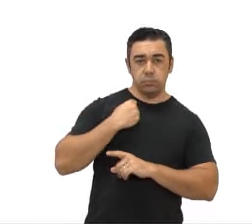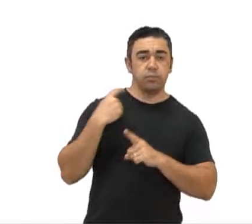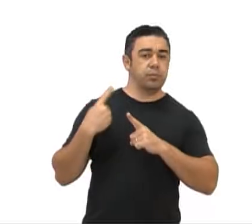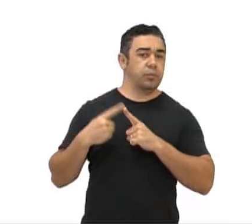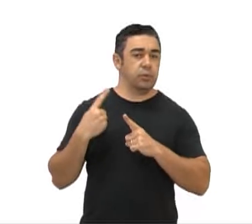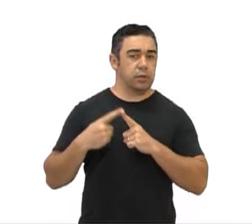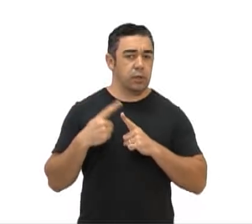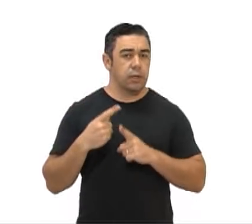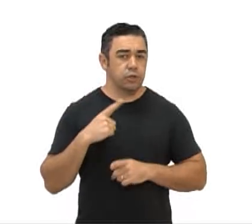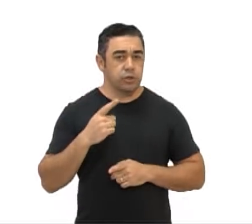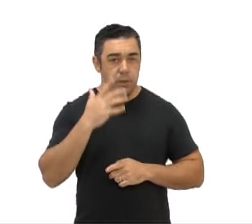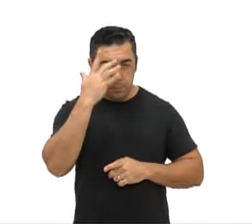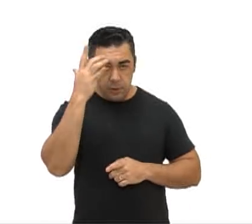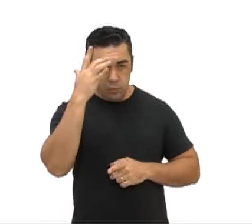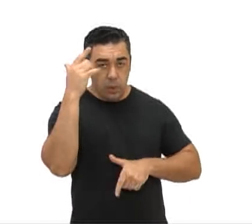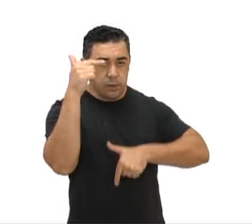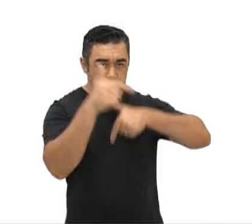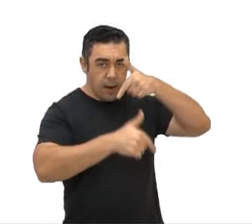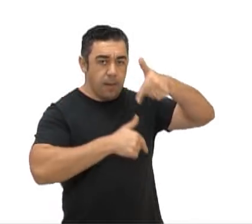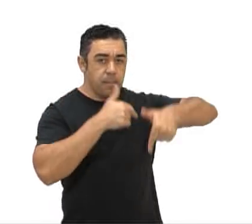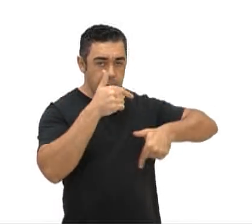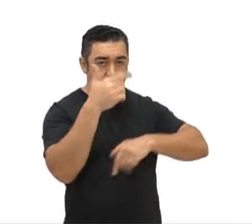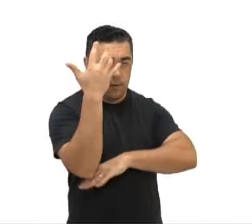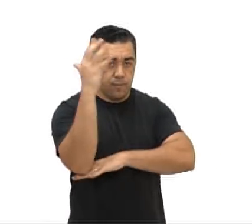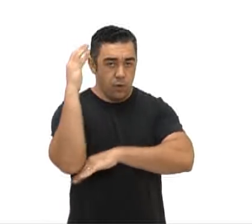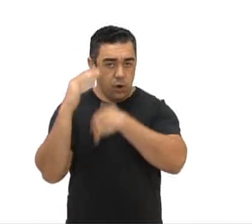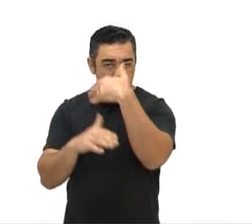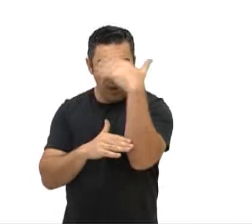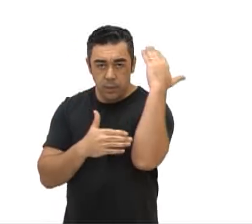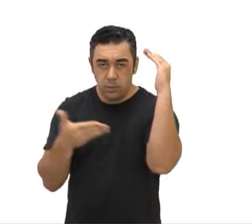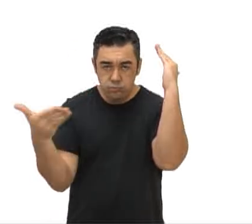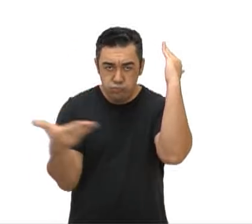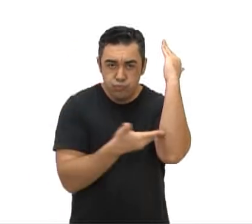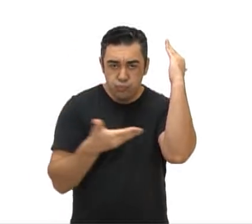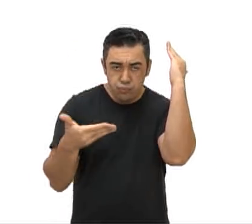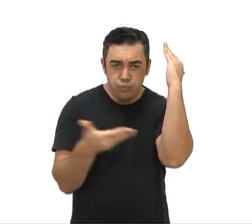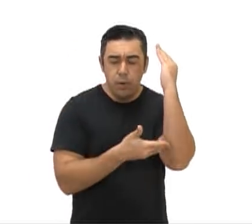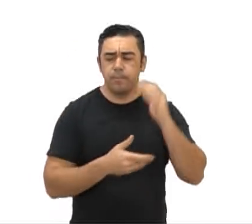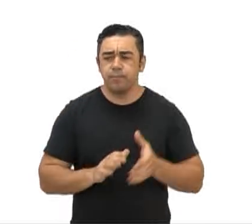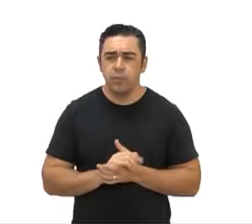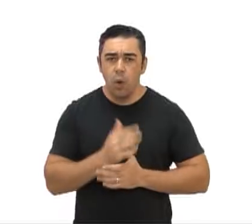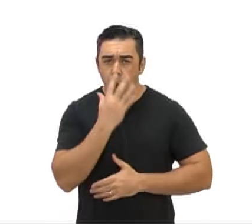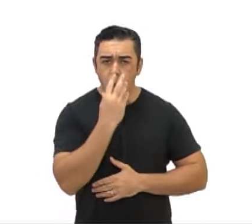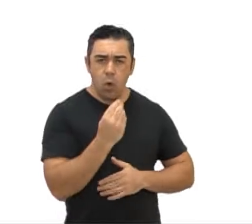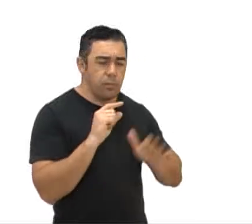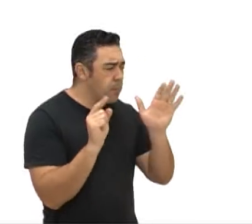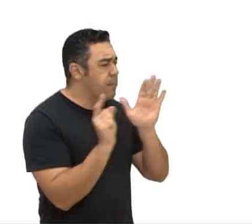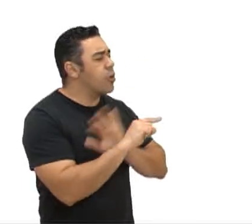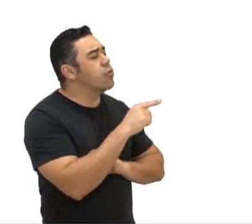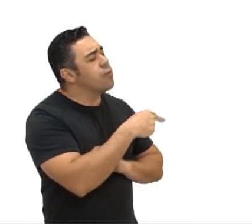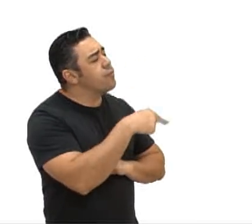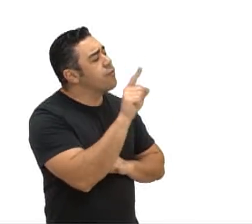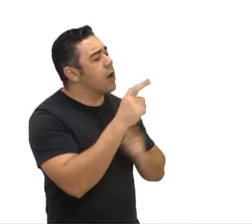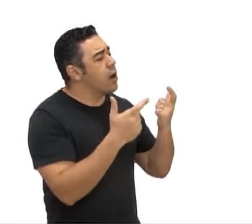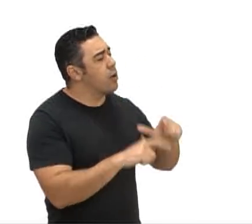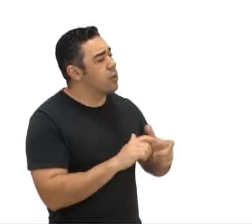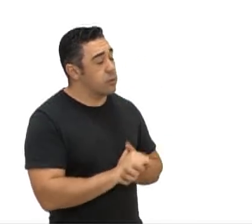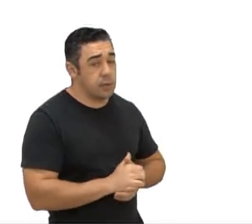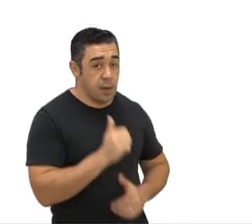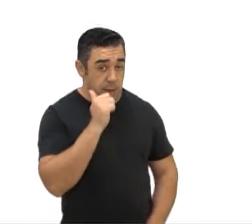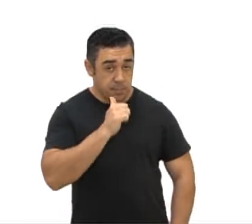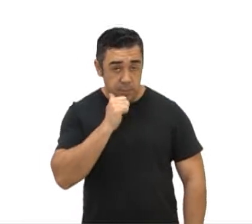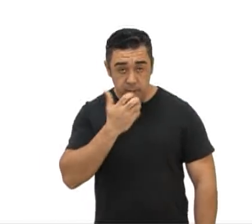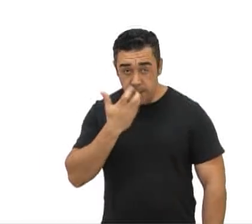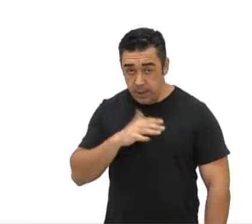de alguns lenhadores que estavam na floresta. Perguntou-lhe aonde ela ia. A pobre criança, que